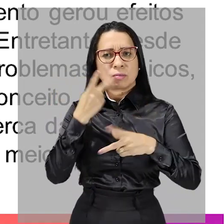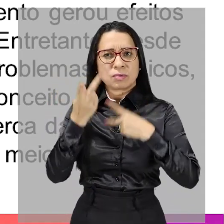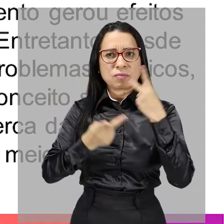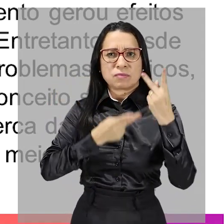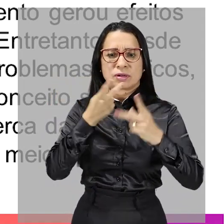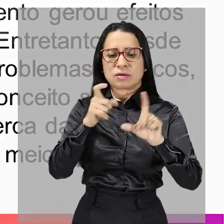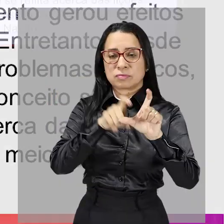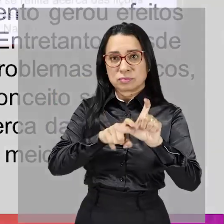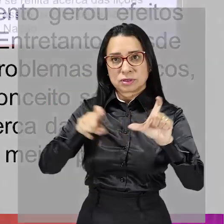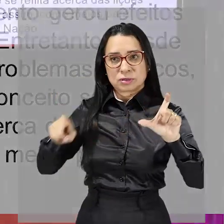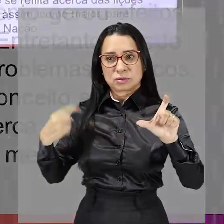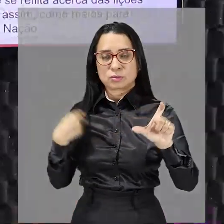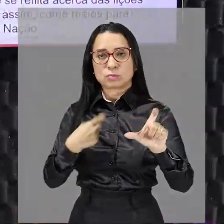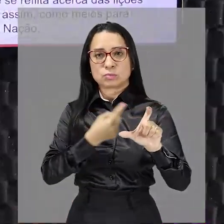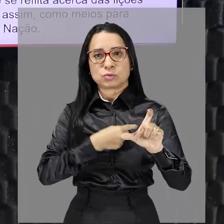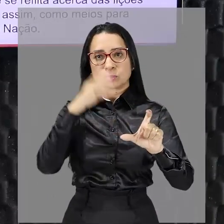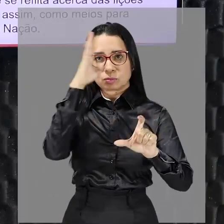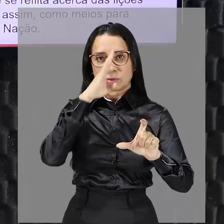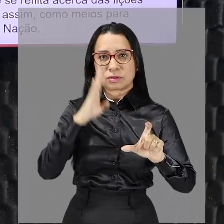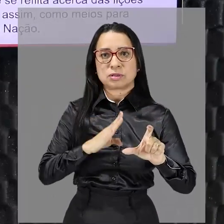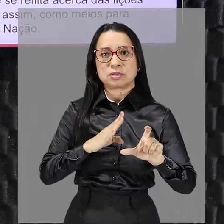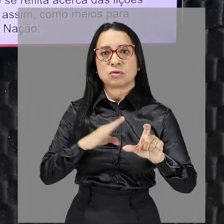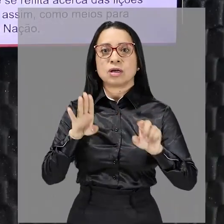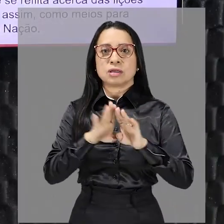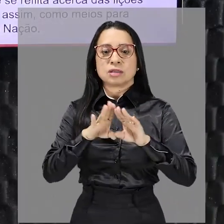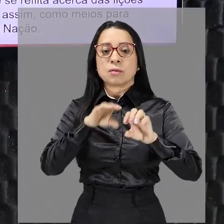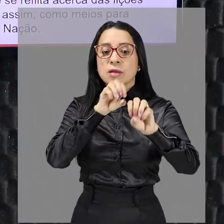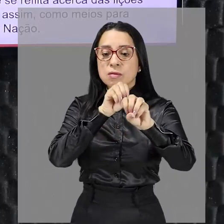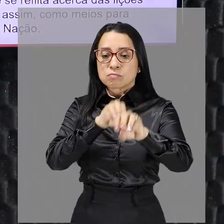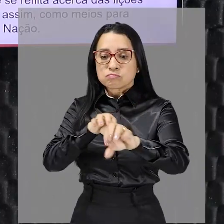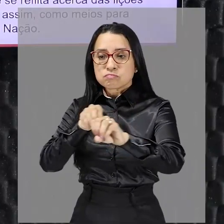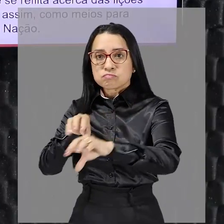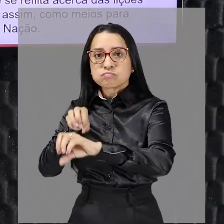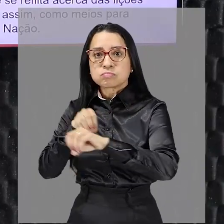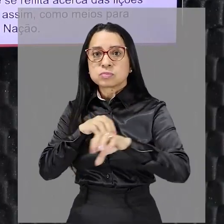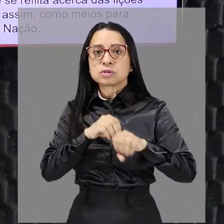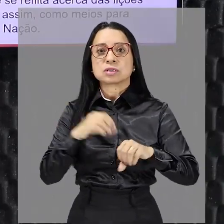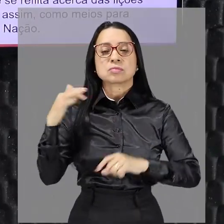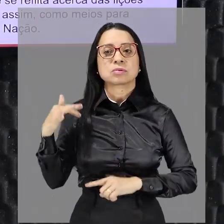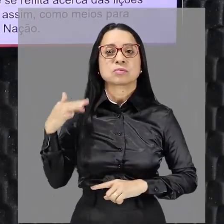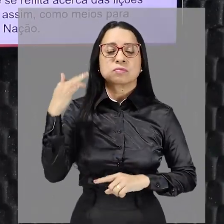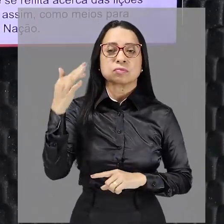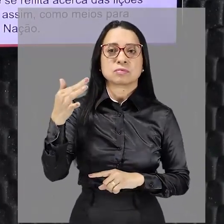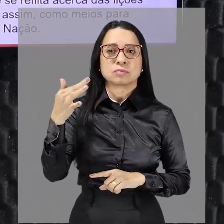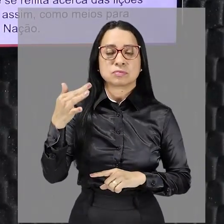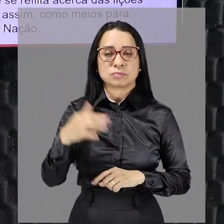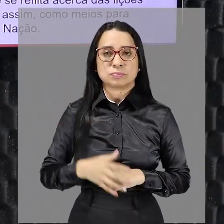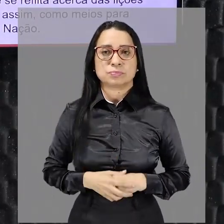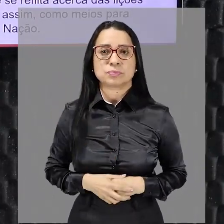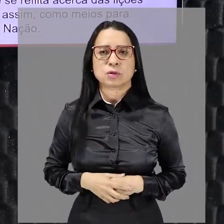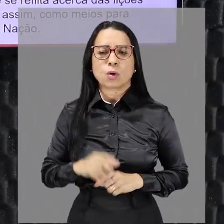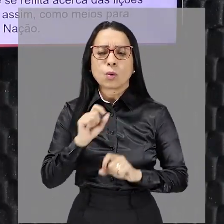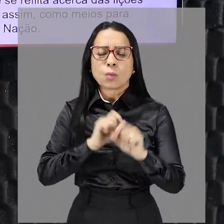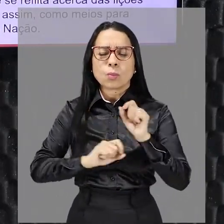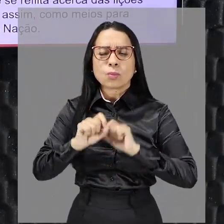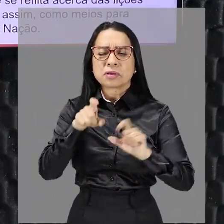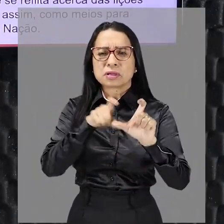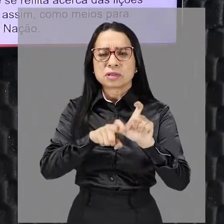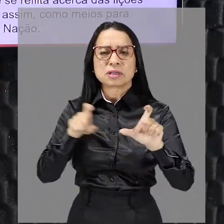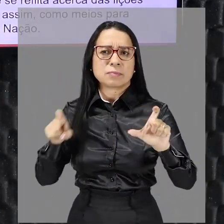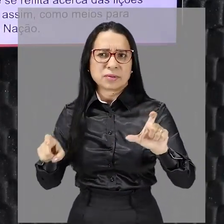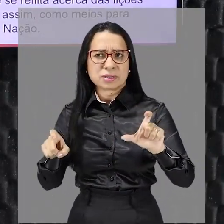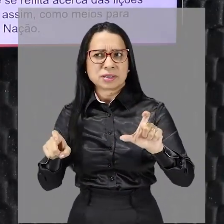a independência do nosso país e as lições para o futuro, as lições para o amanhã. O que essa